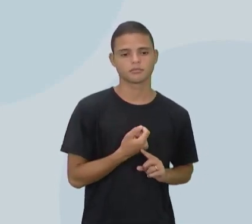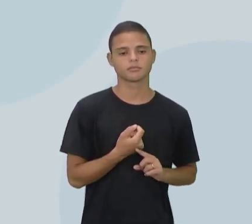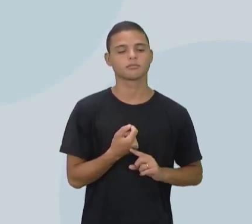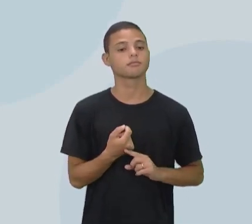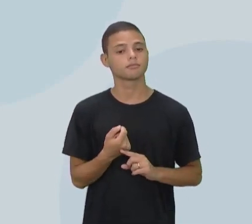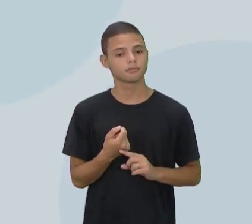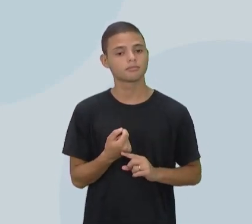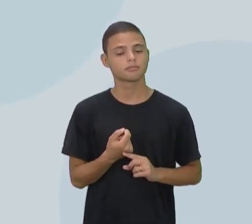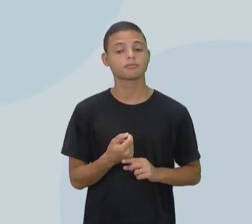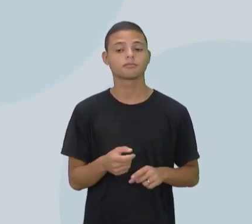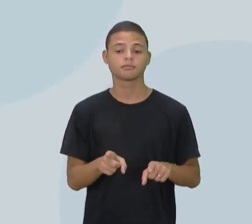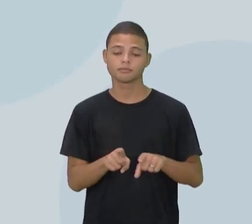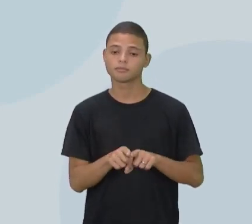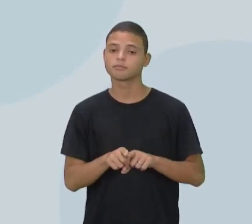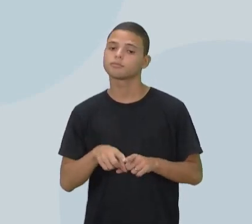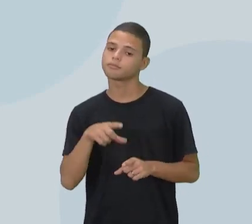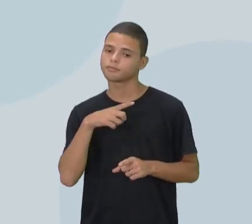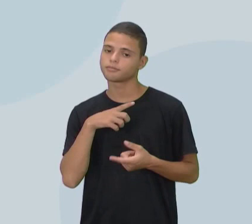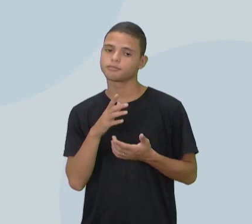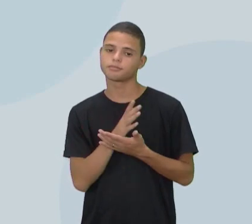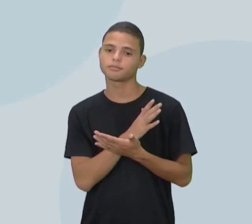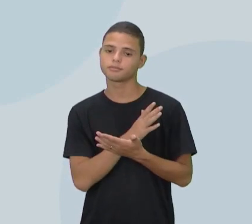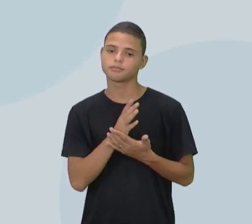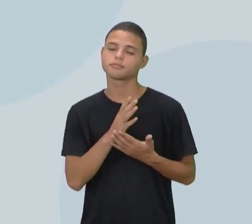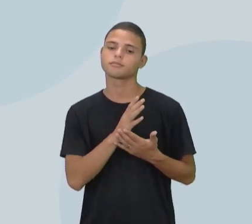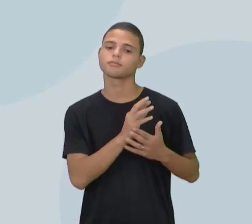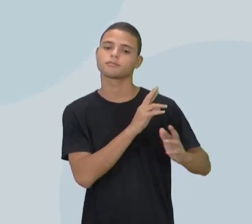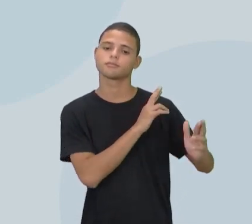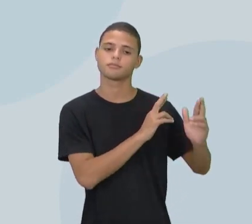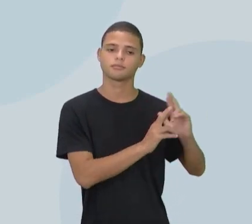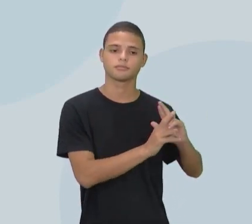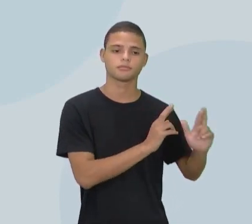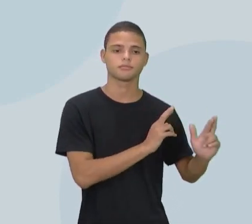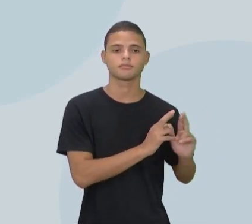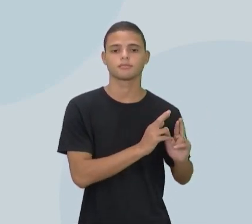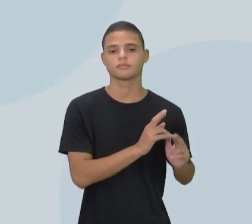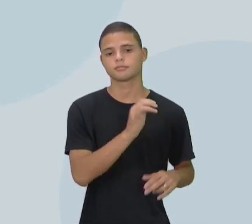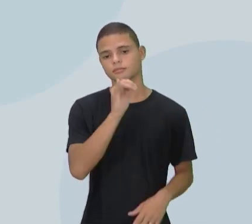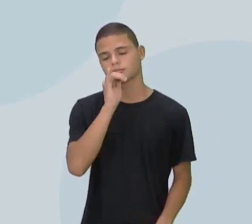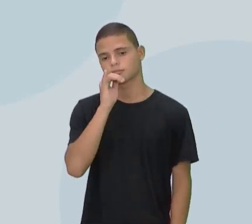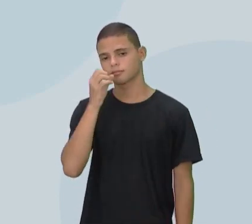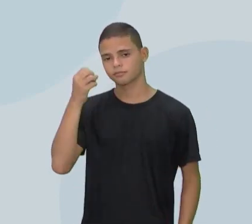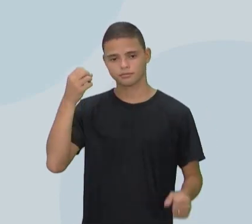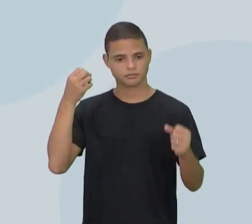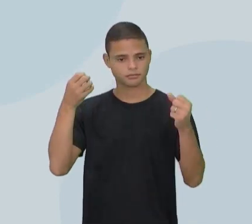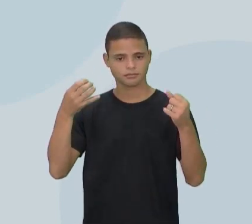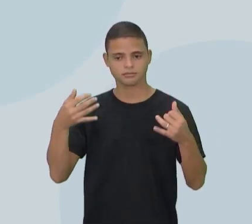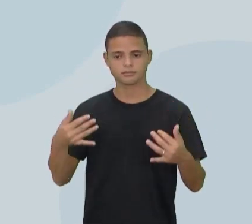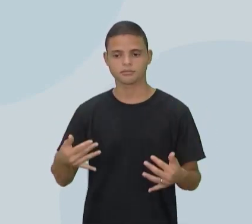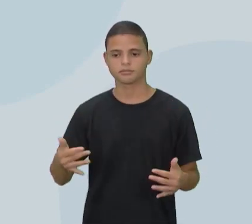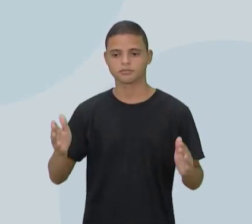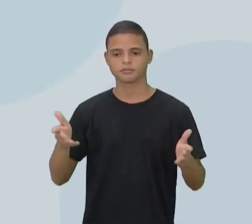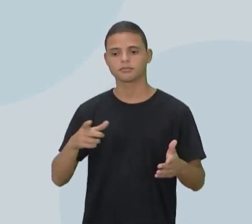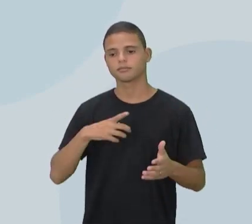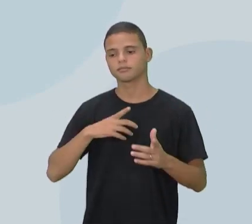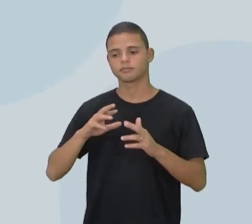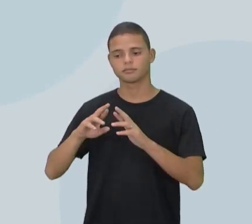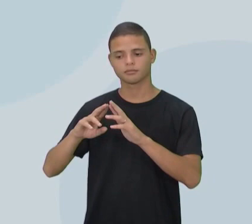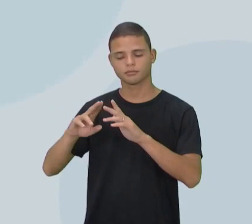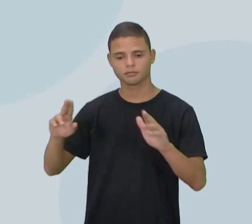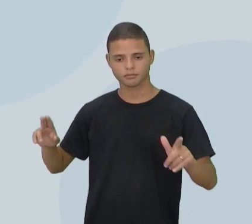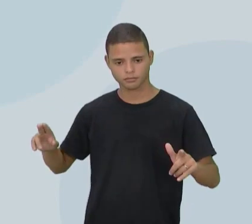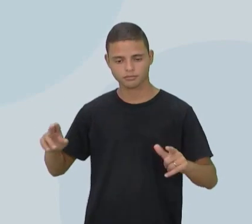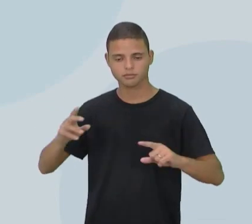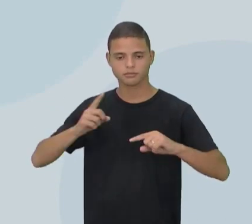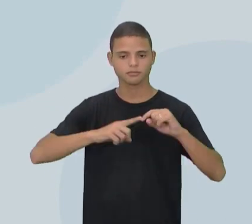logicamente está abordando essas questões aí que nós colocamos aí, ó. Conforme eu falei na aula, nós temos vários tipos de amianto.